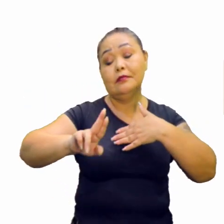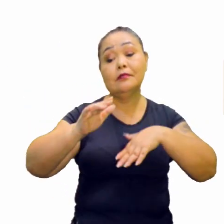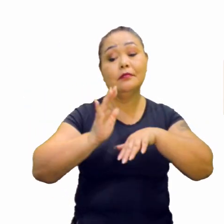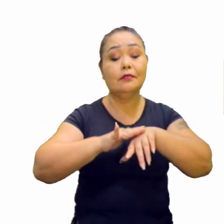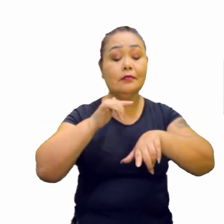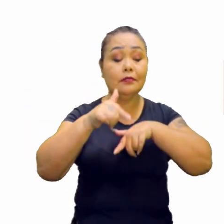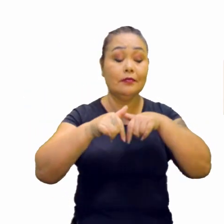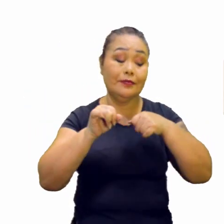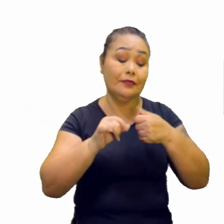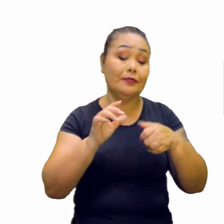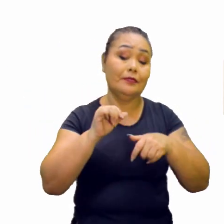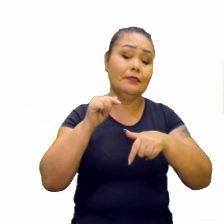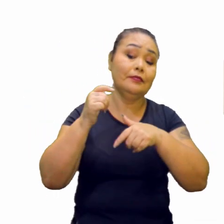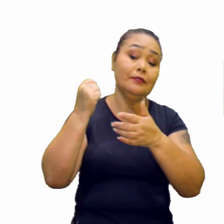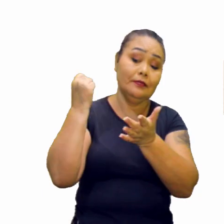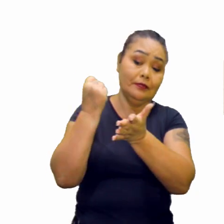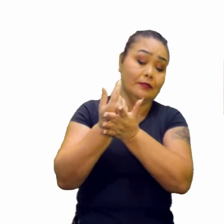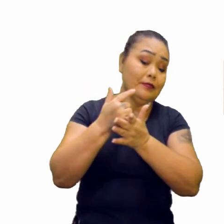relação a esses